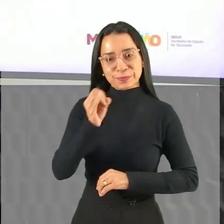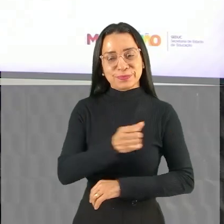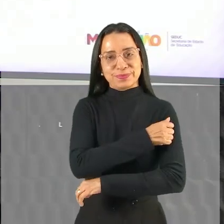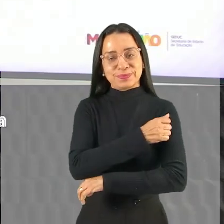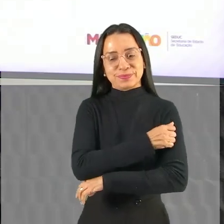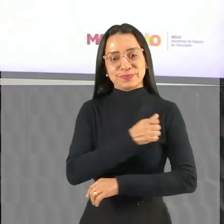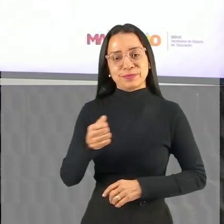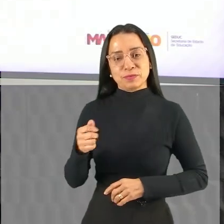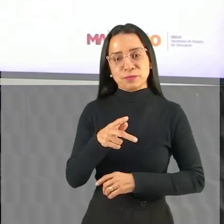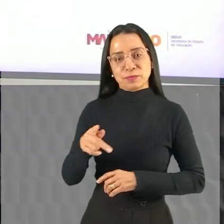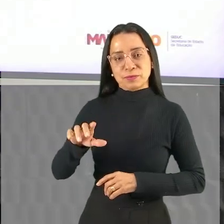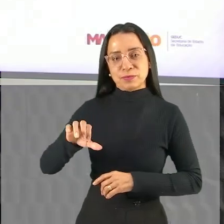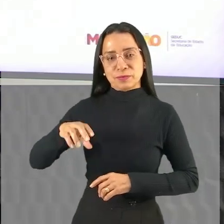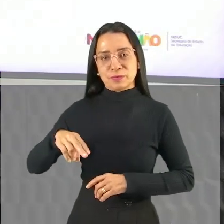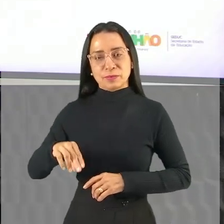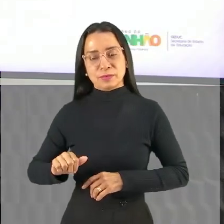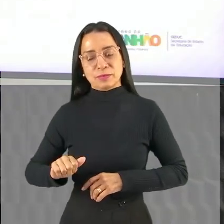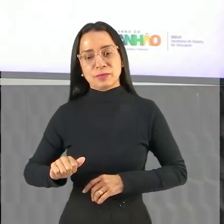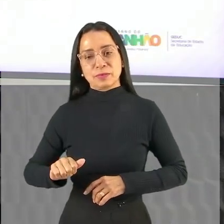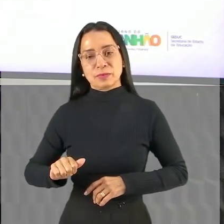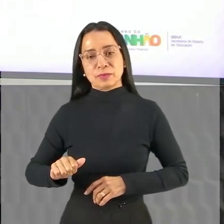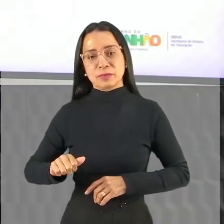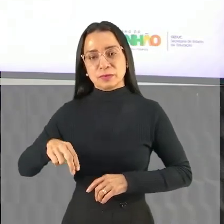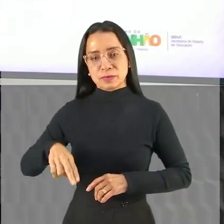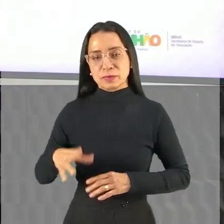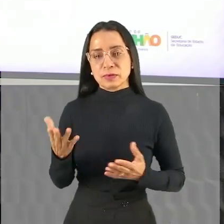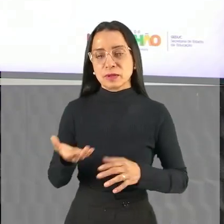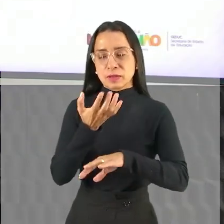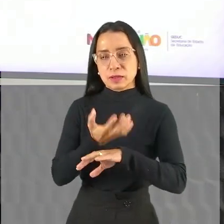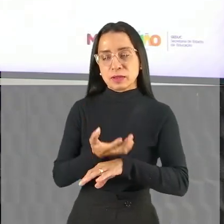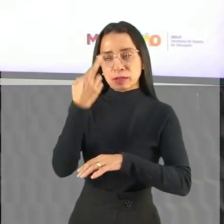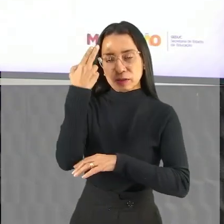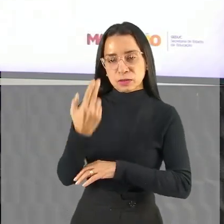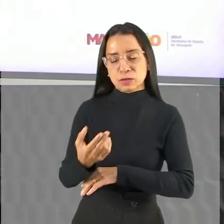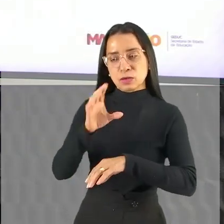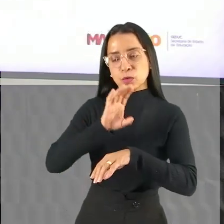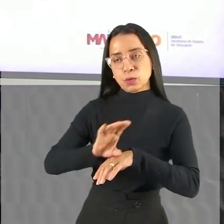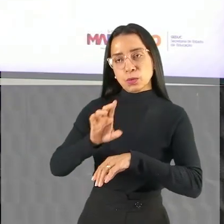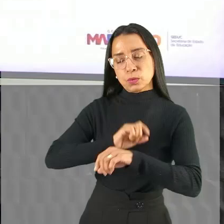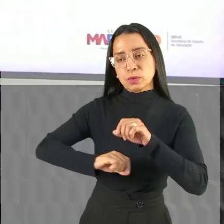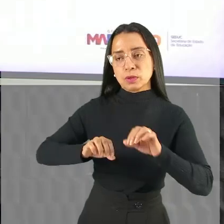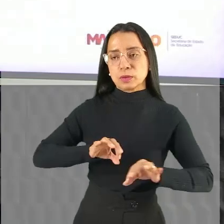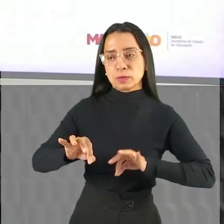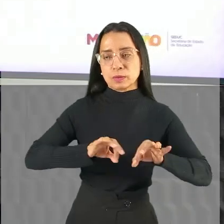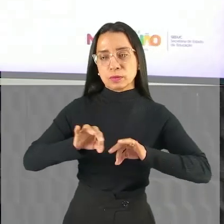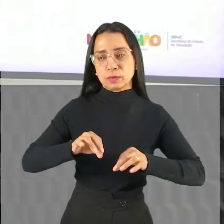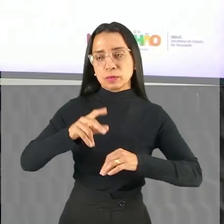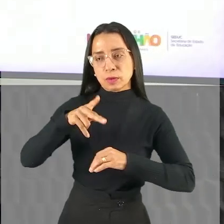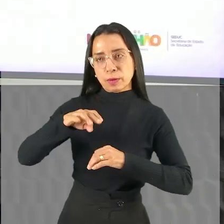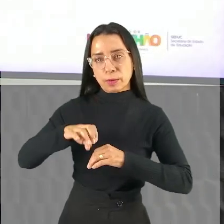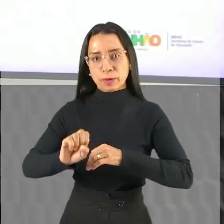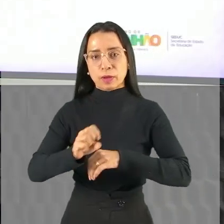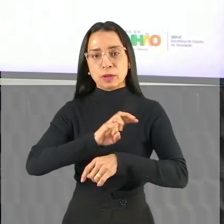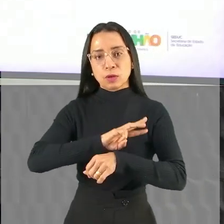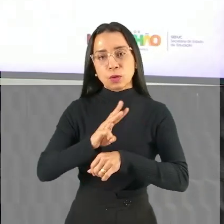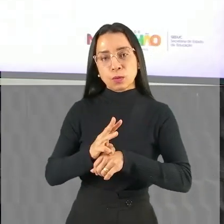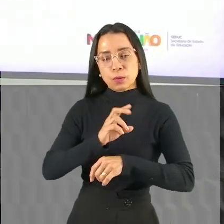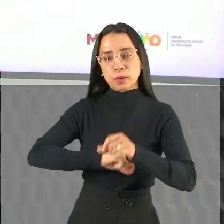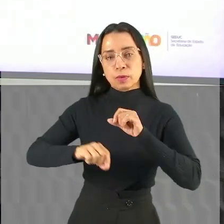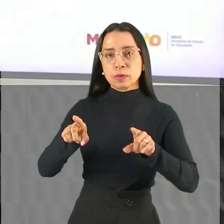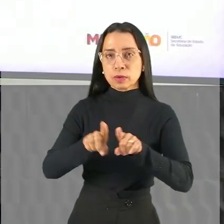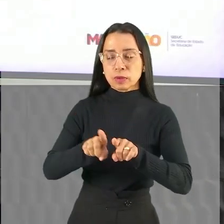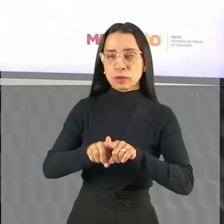Olá, estudantes! Professor Leonan Rodrigues, de História, aqui no cursinho preparatório para o PAS da UEMA e